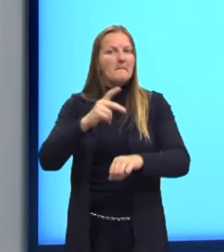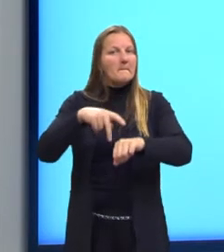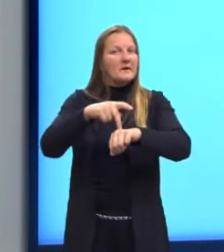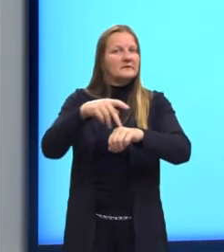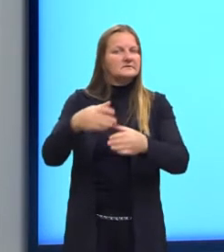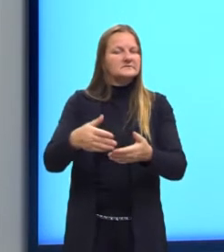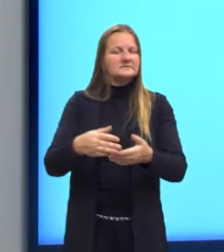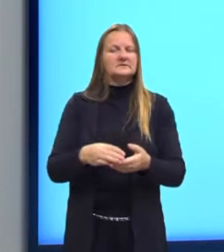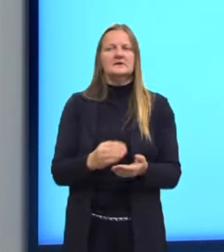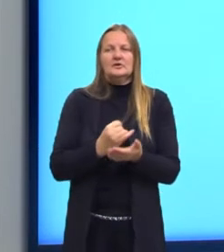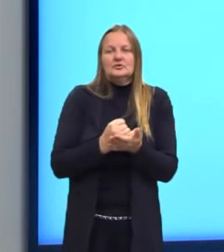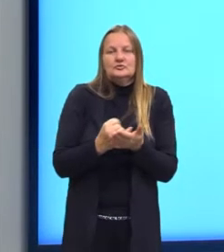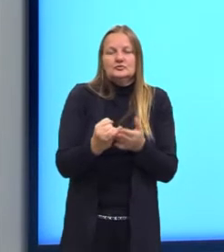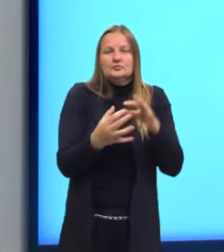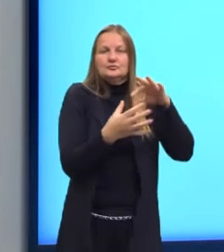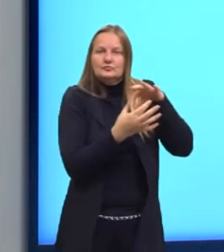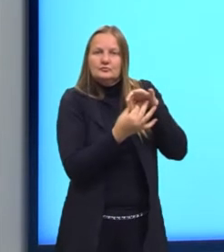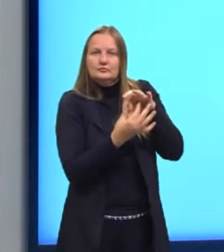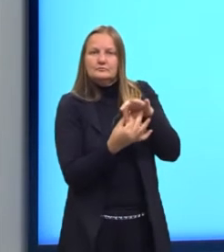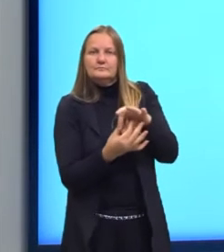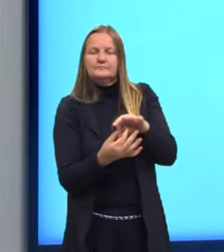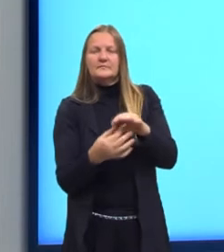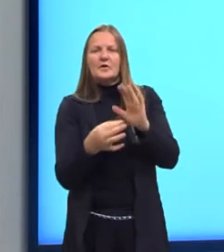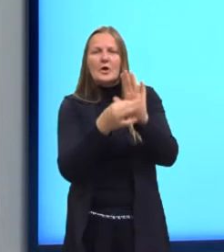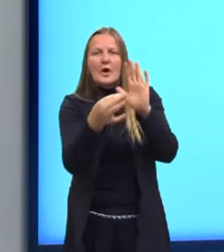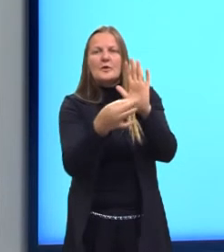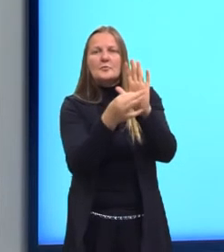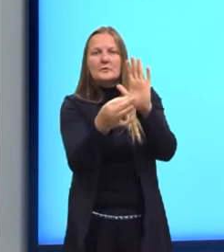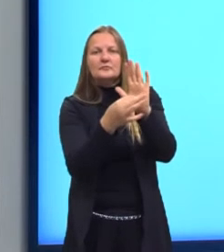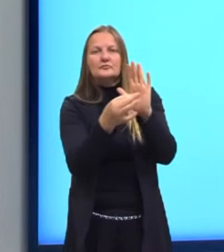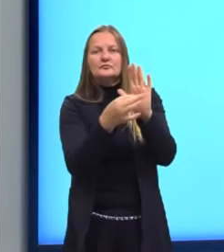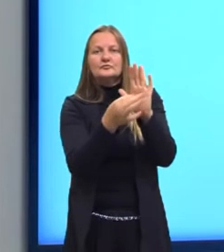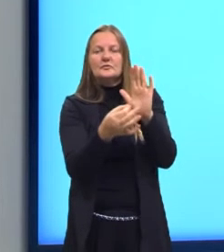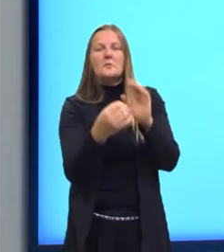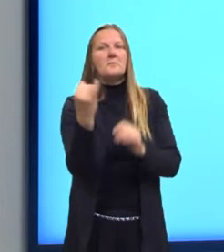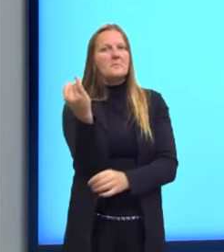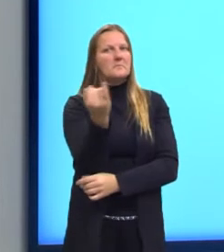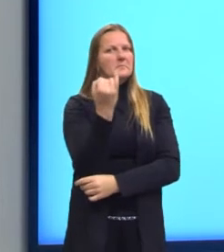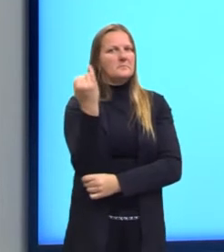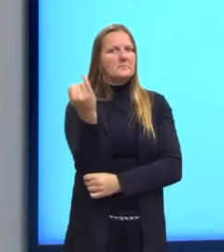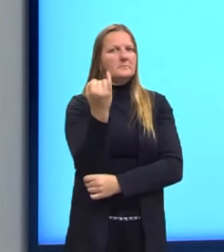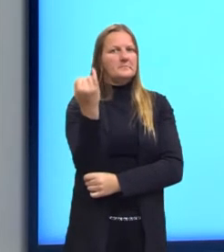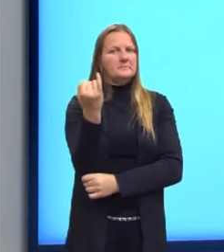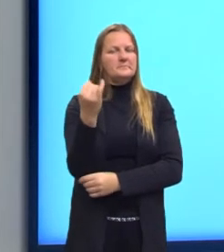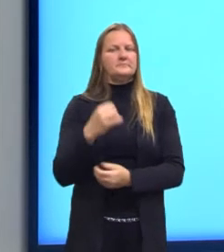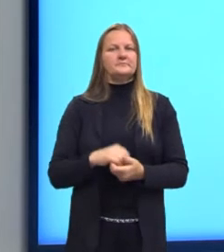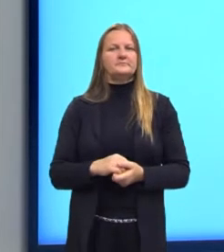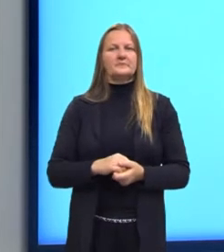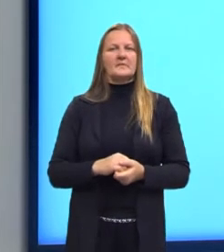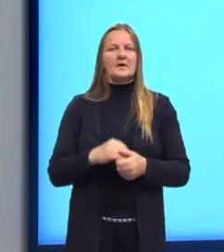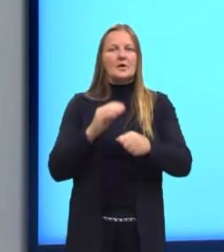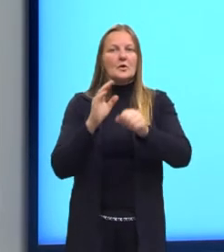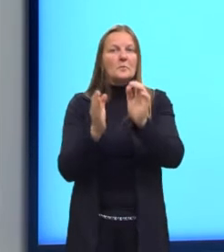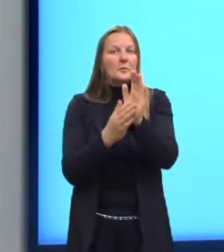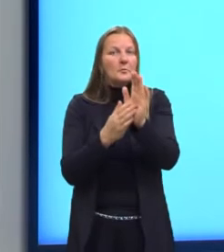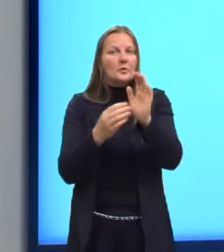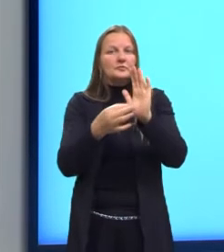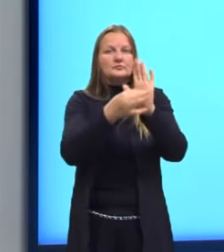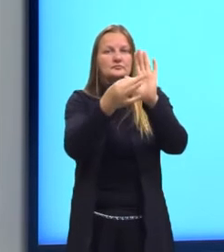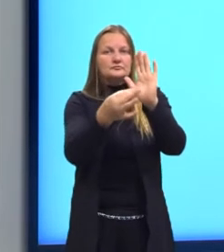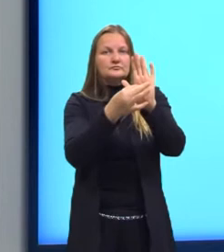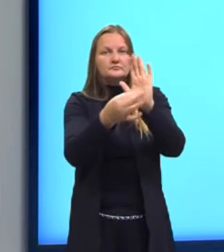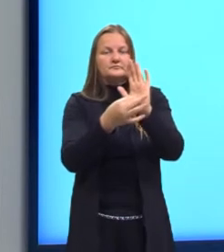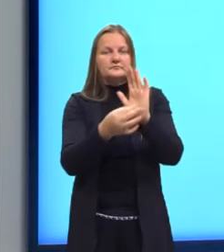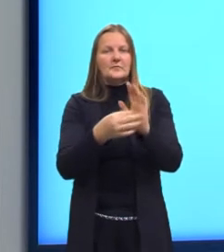eu tenho os argumentos que serão desenvolvidos no texto a sugestão de argumentos né então